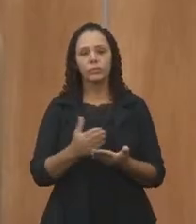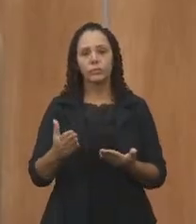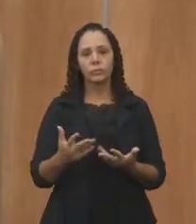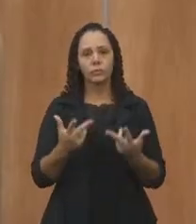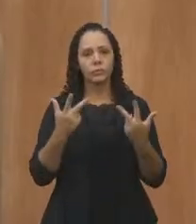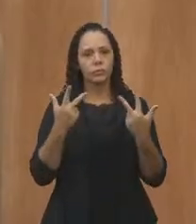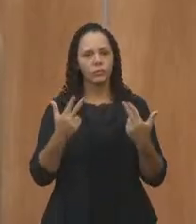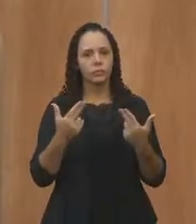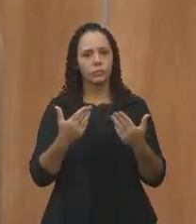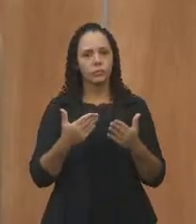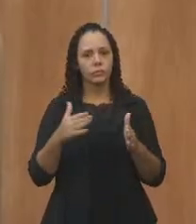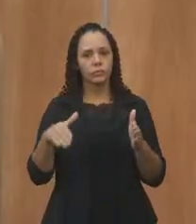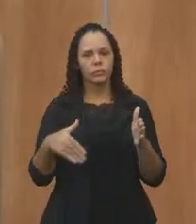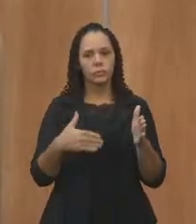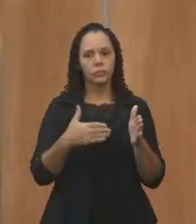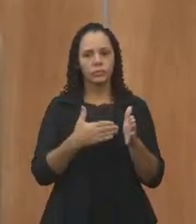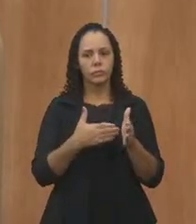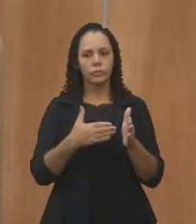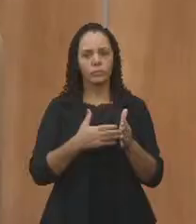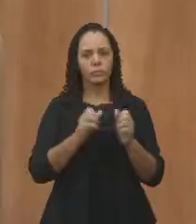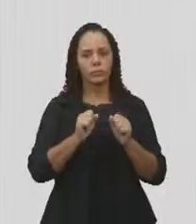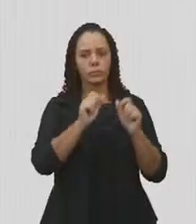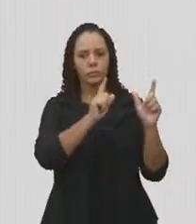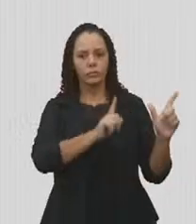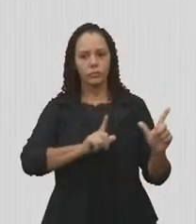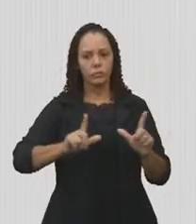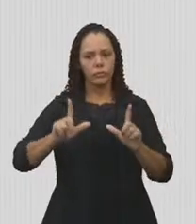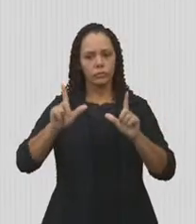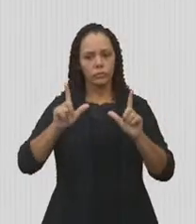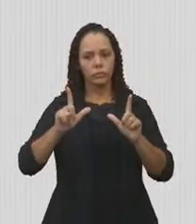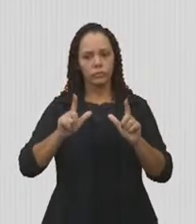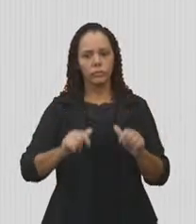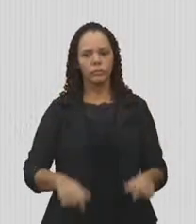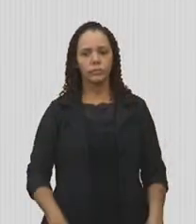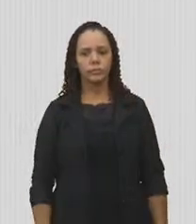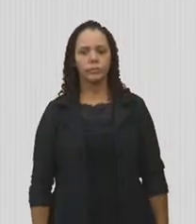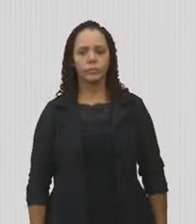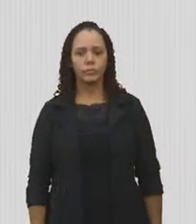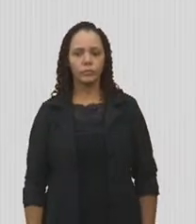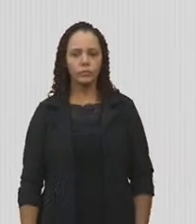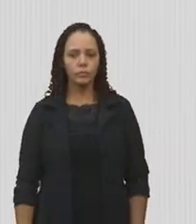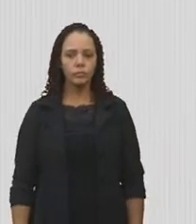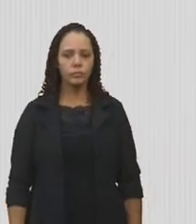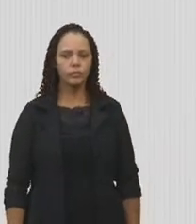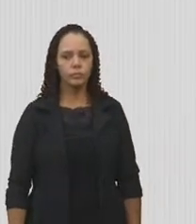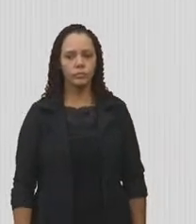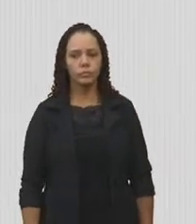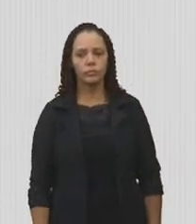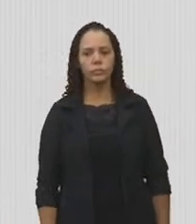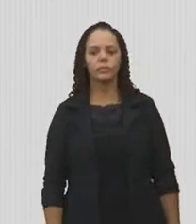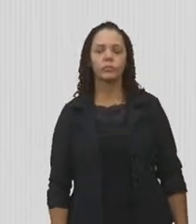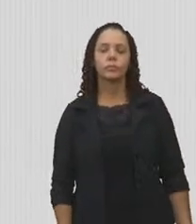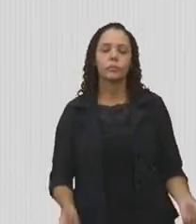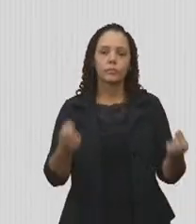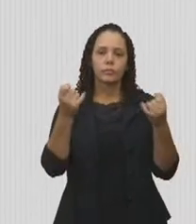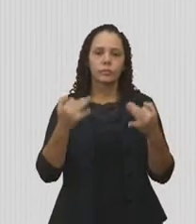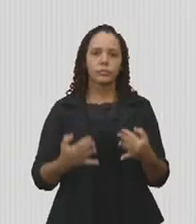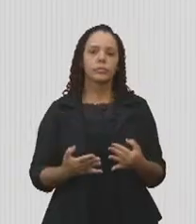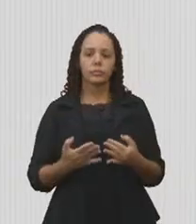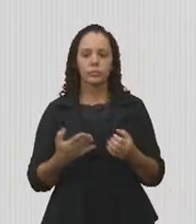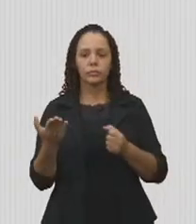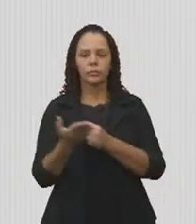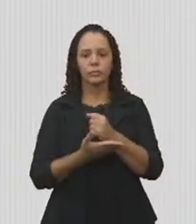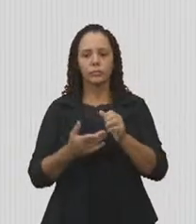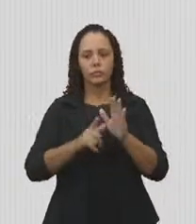mesmo padrão da última, acho que pode colocar o primeiro slide. A gente vai falar da base legal